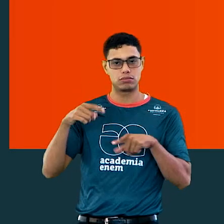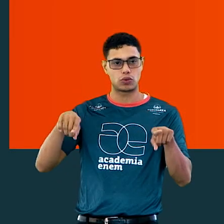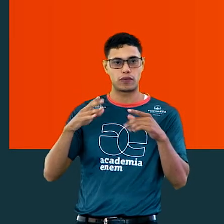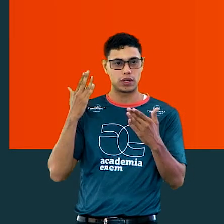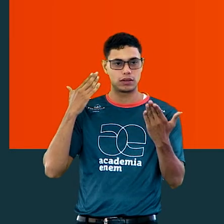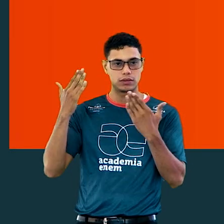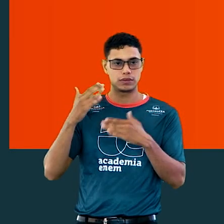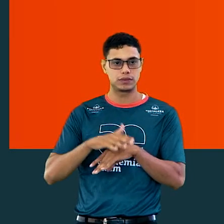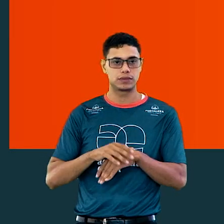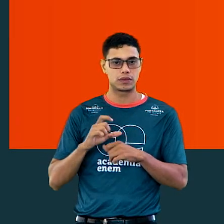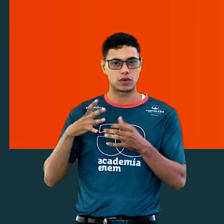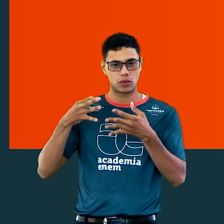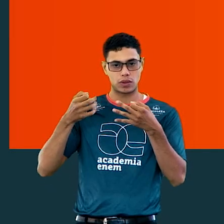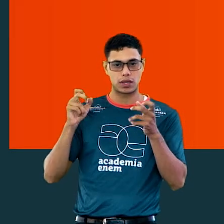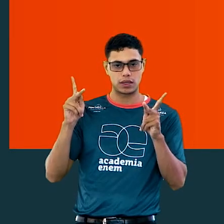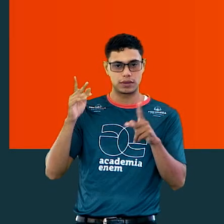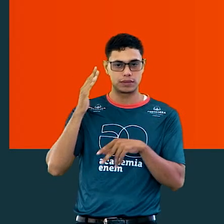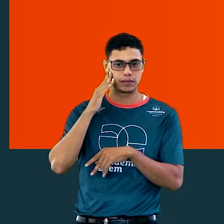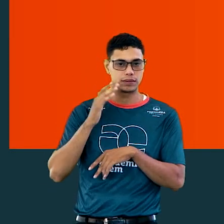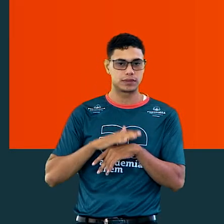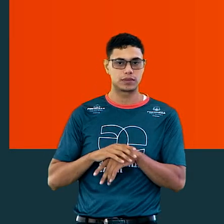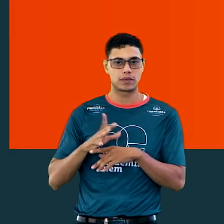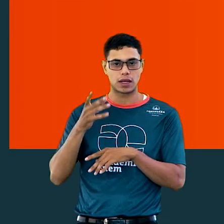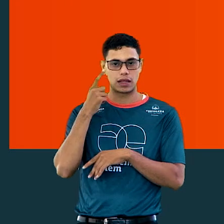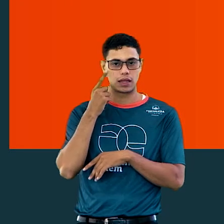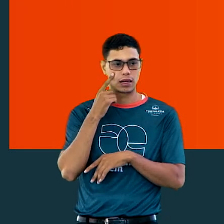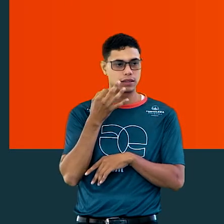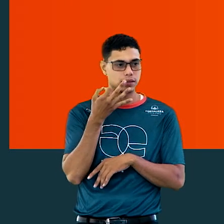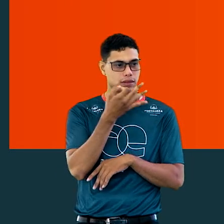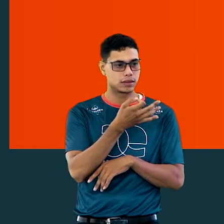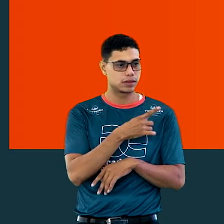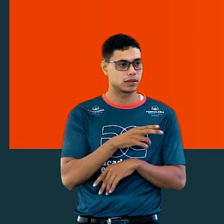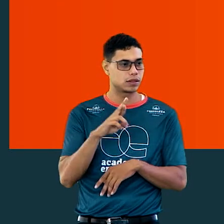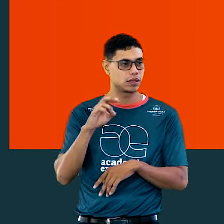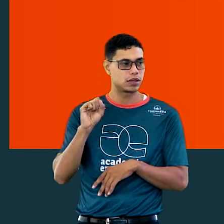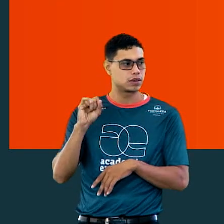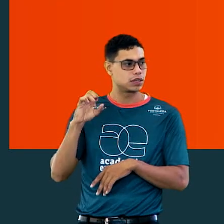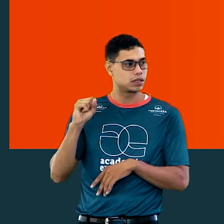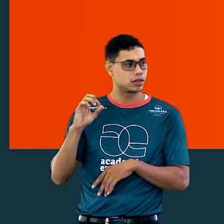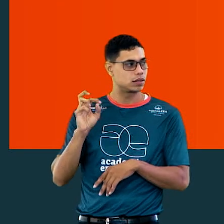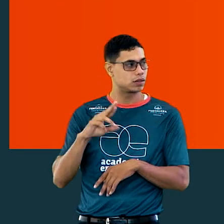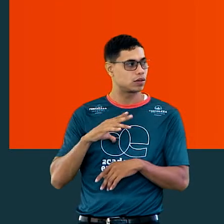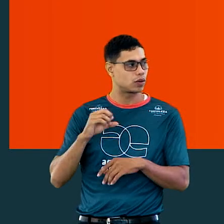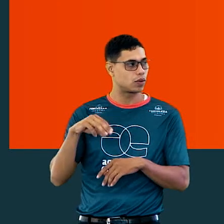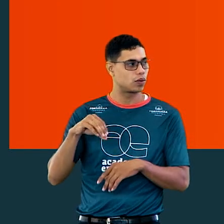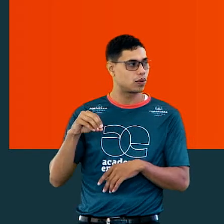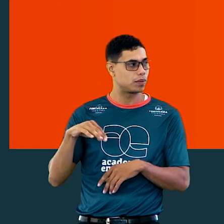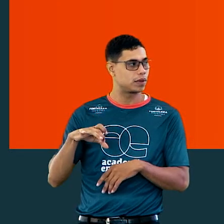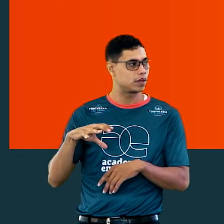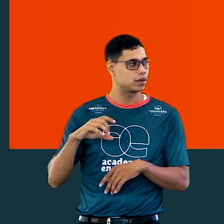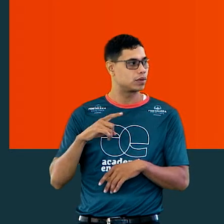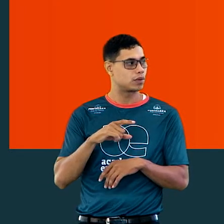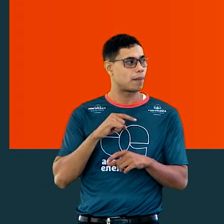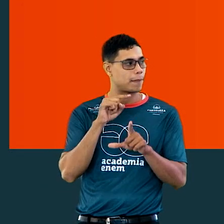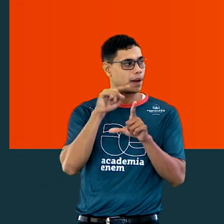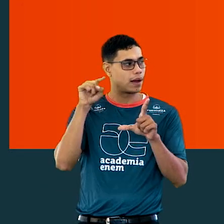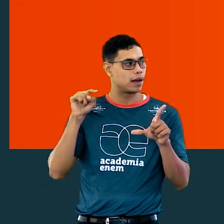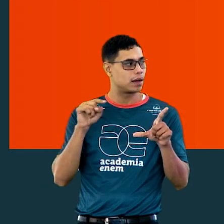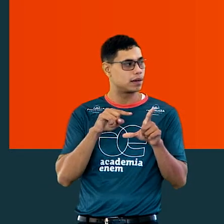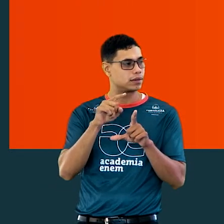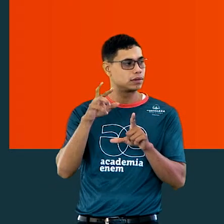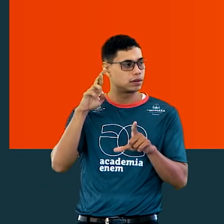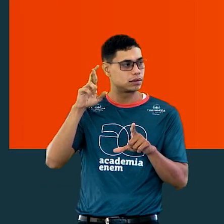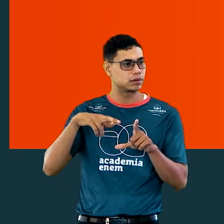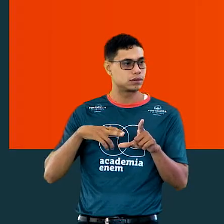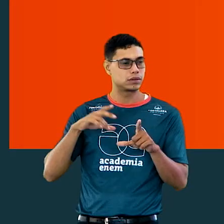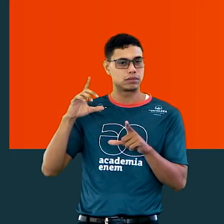galera? Ficou certinho? Então, preste atenção. O que é um resistor ômico? Em qualquer ponto que eu escolha, a razão